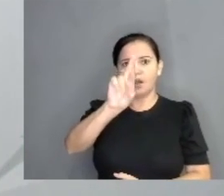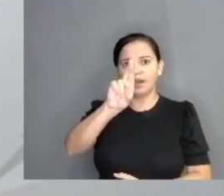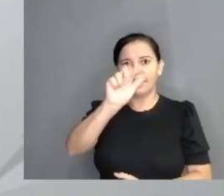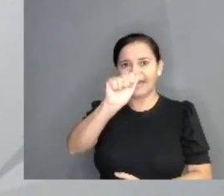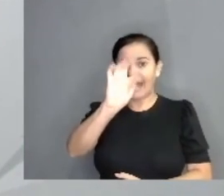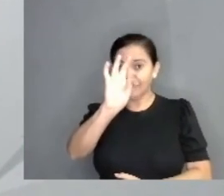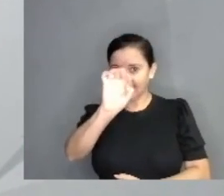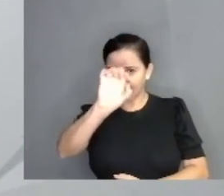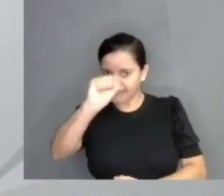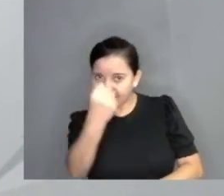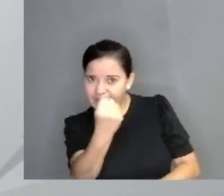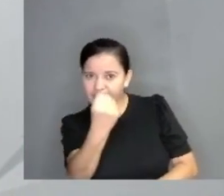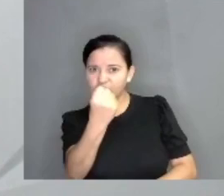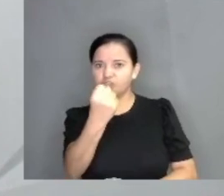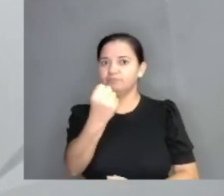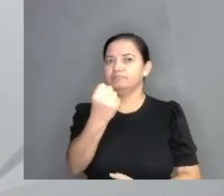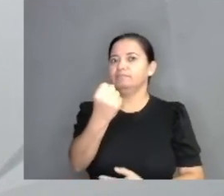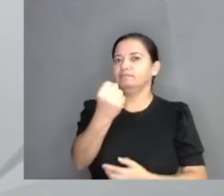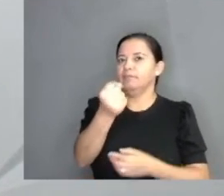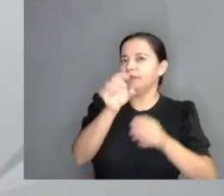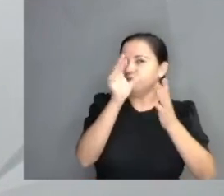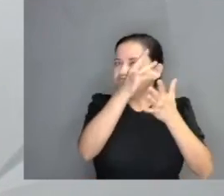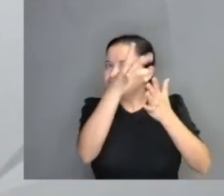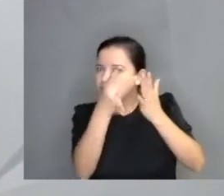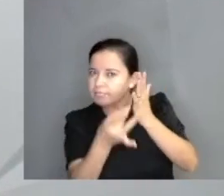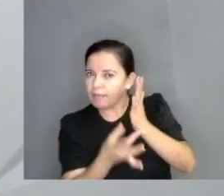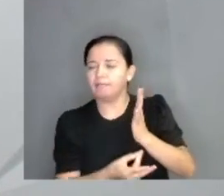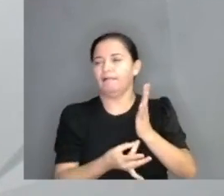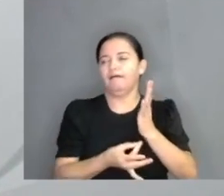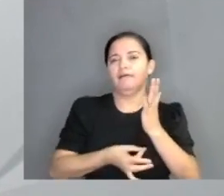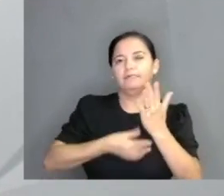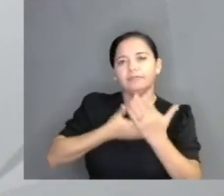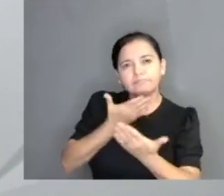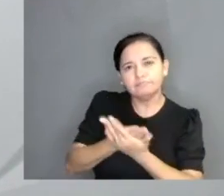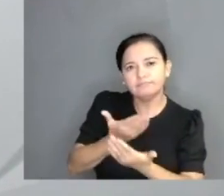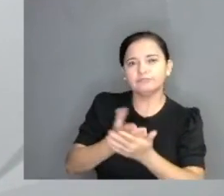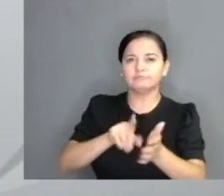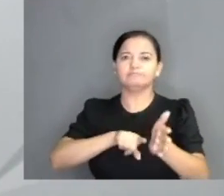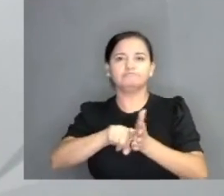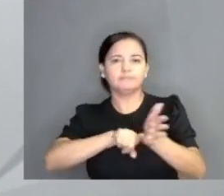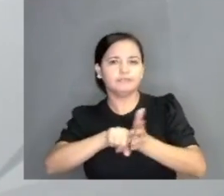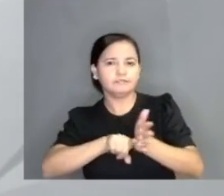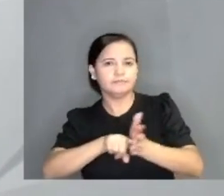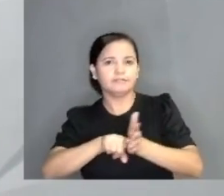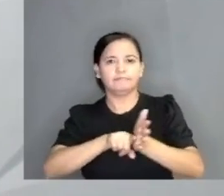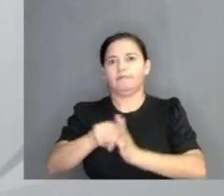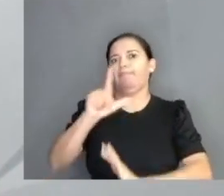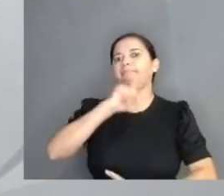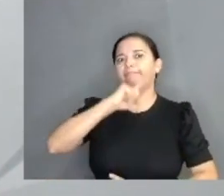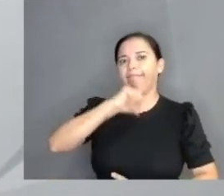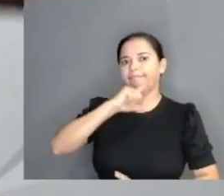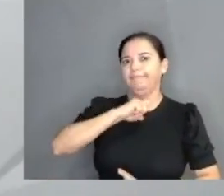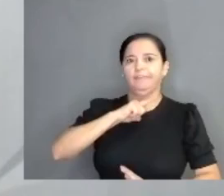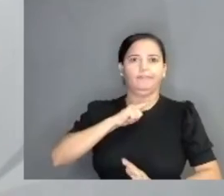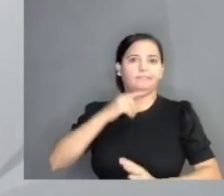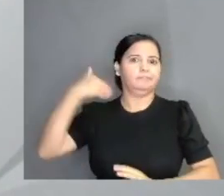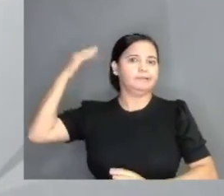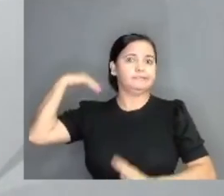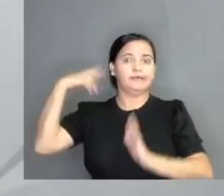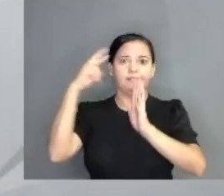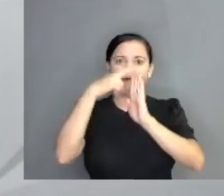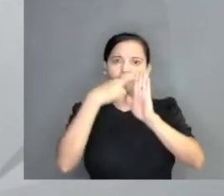vez tendo uma prioridade mais detalhada, né? Então, os dogmas de